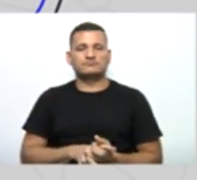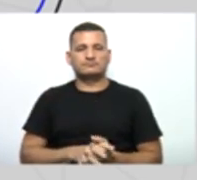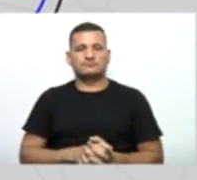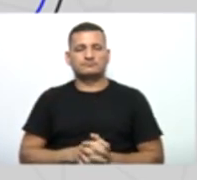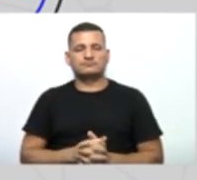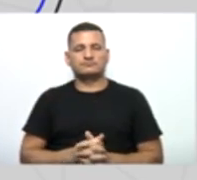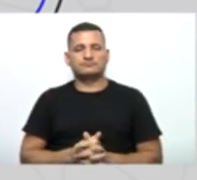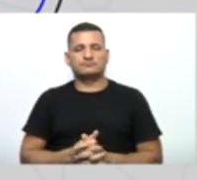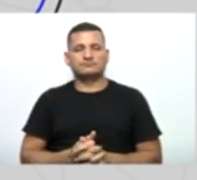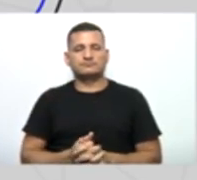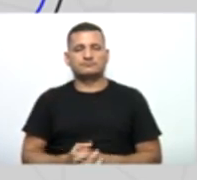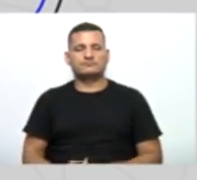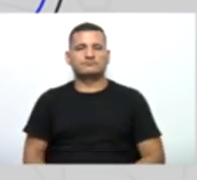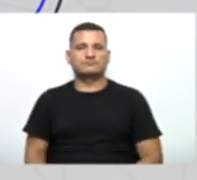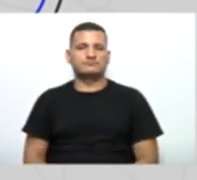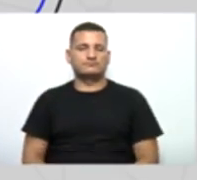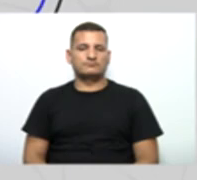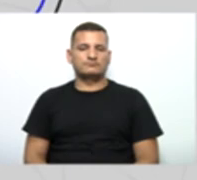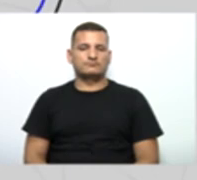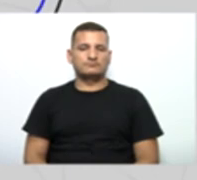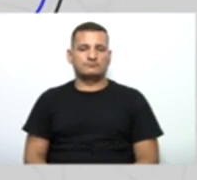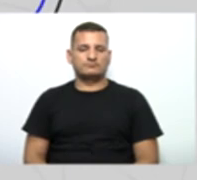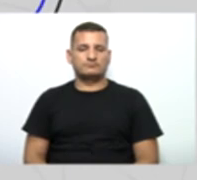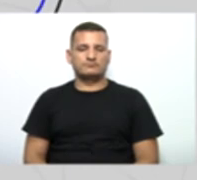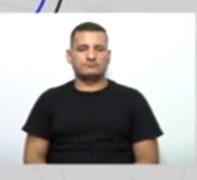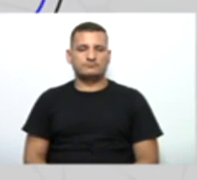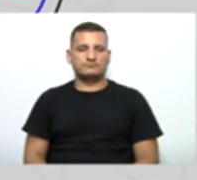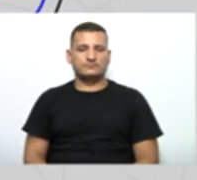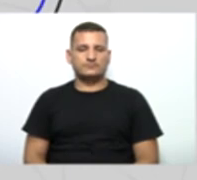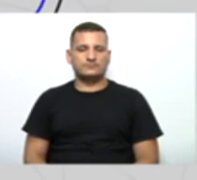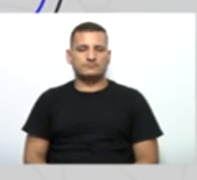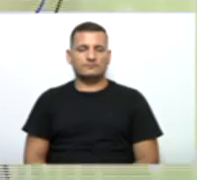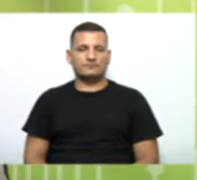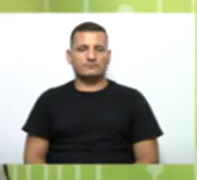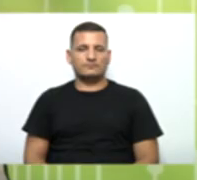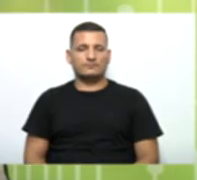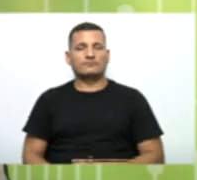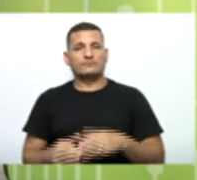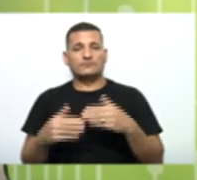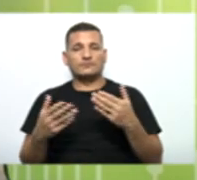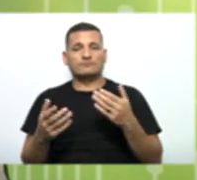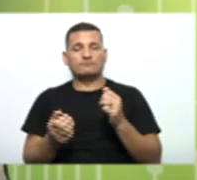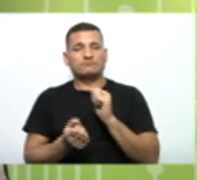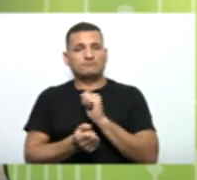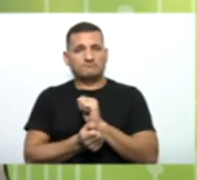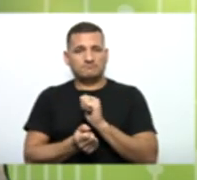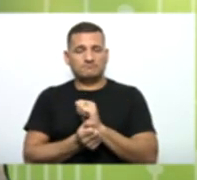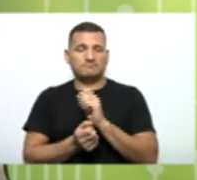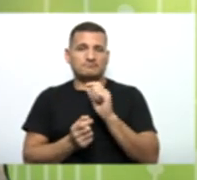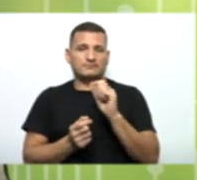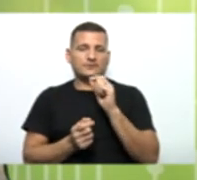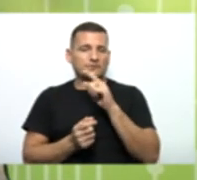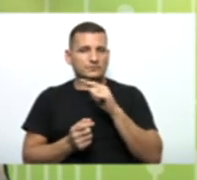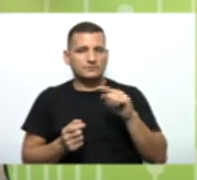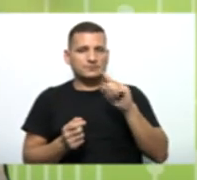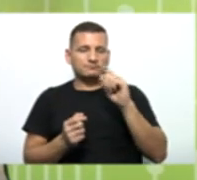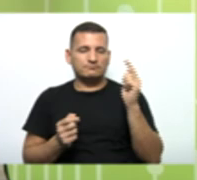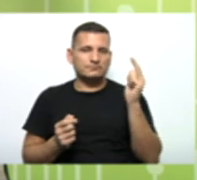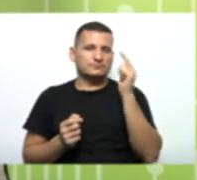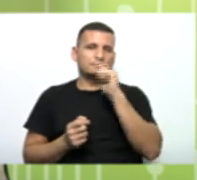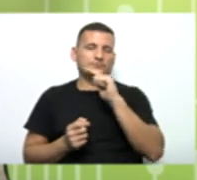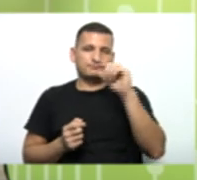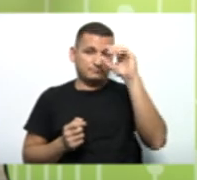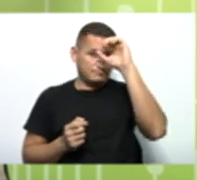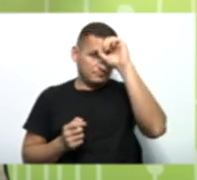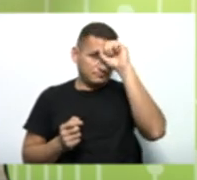até agora. Beleza? Então, pessoal, eu espero que vocês tenham conseguido aprender